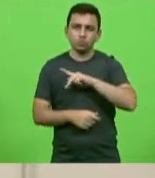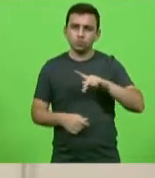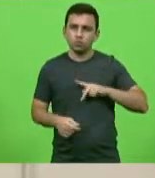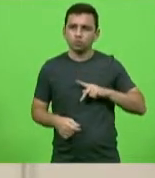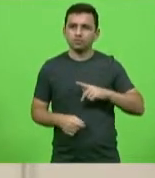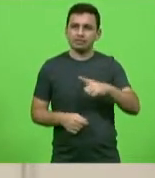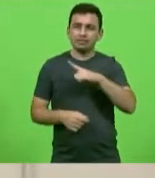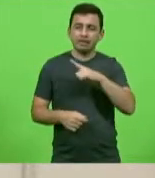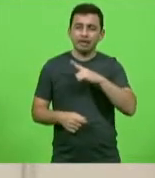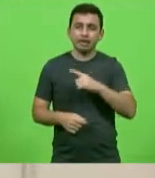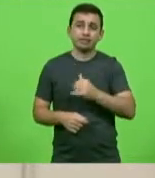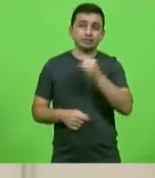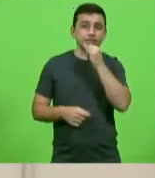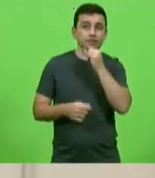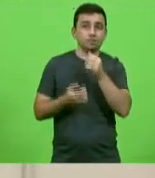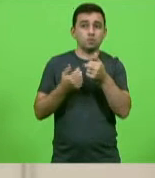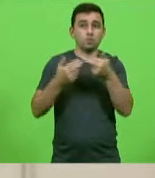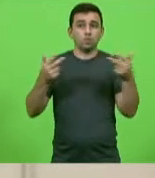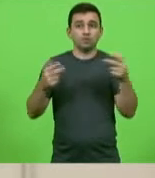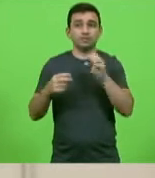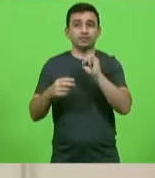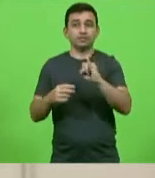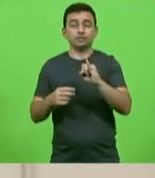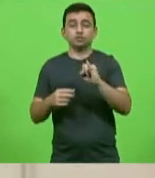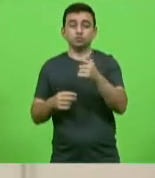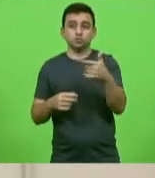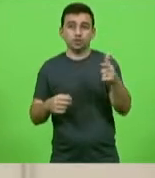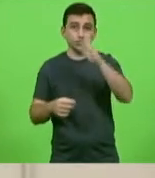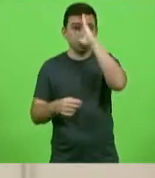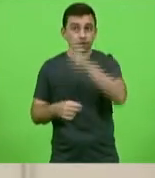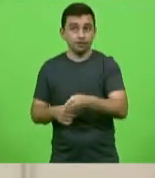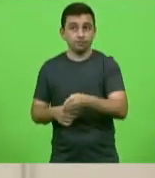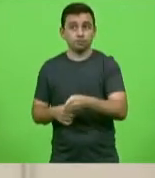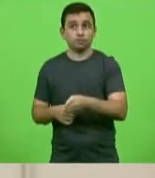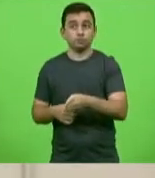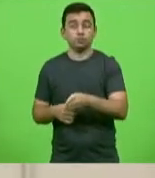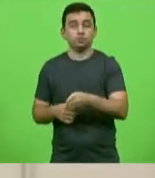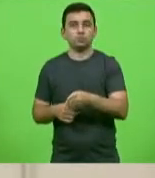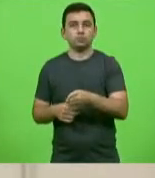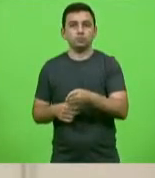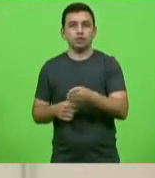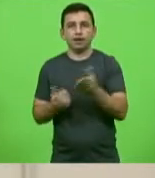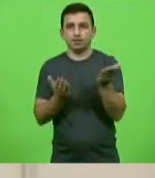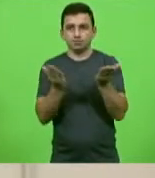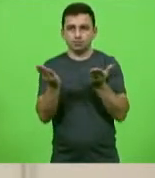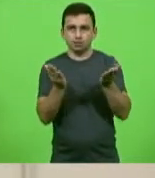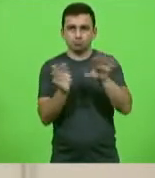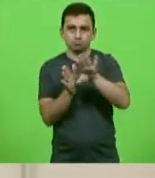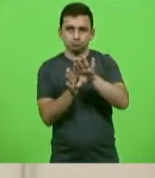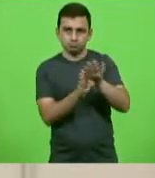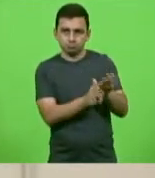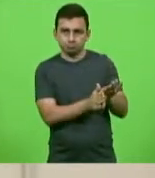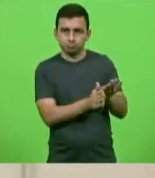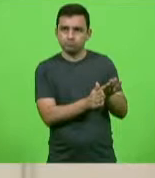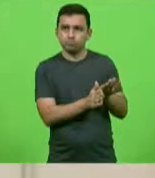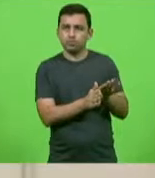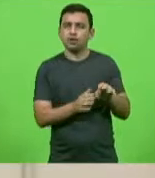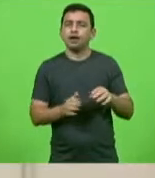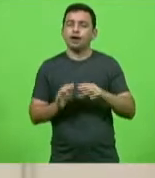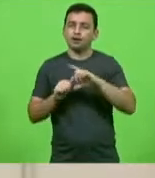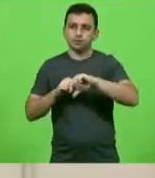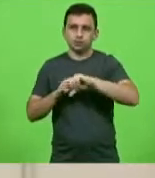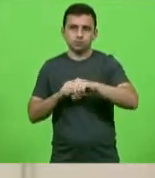hipóteses excepcionais para a contratação direta, nas quais a licitação é dispensada.